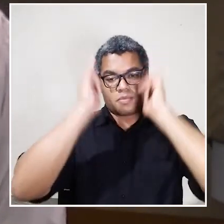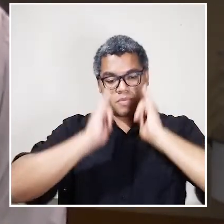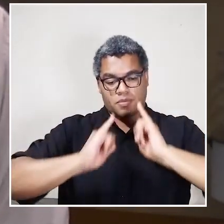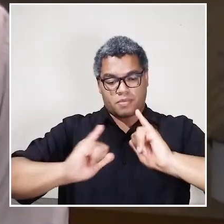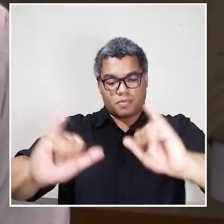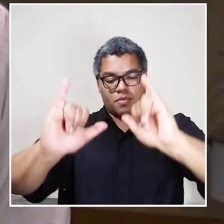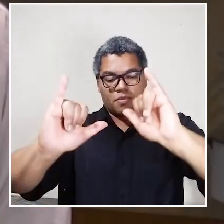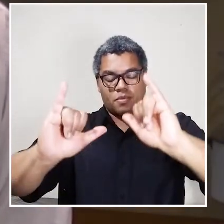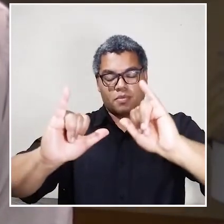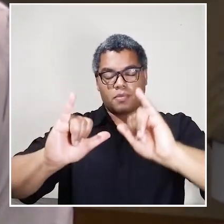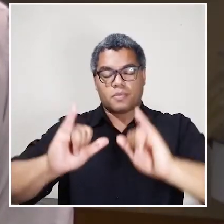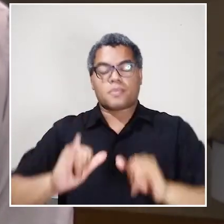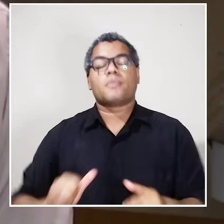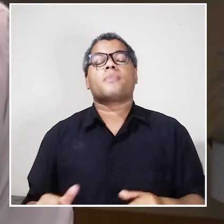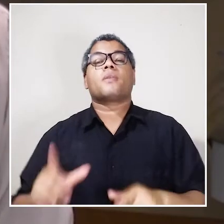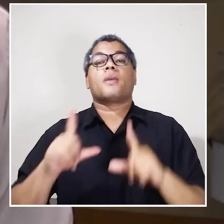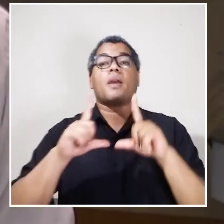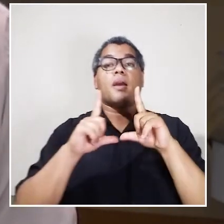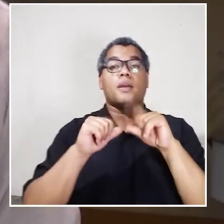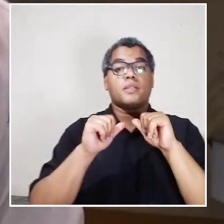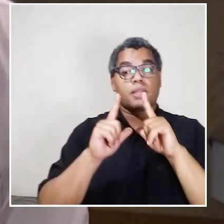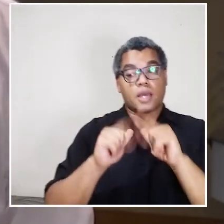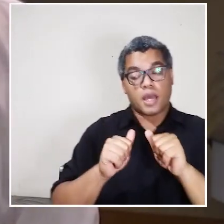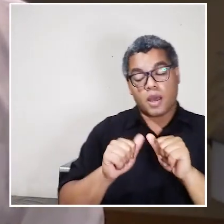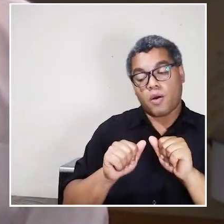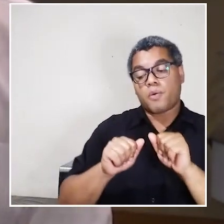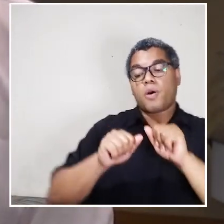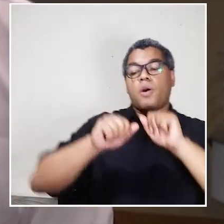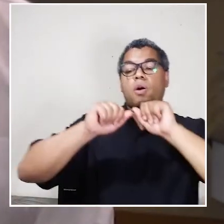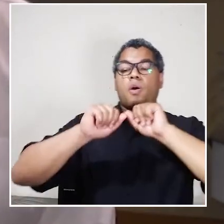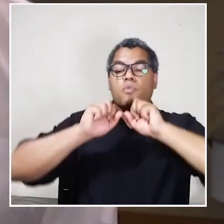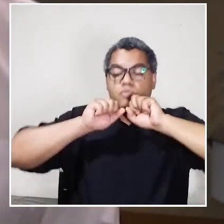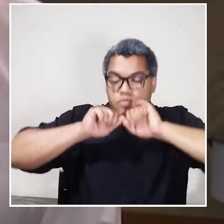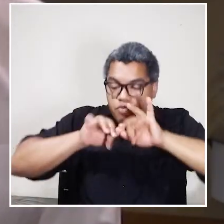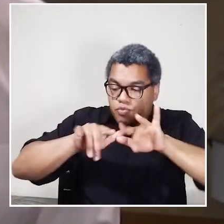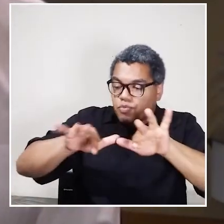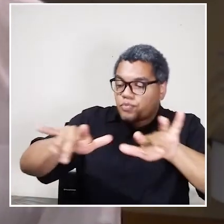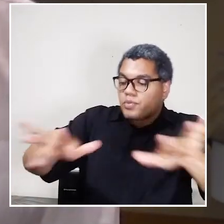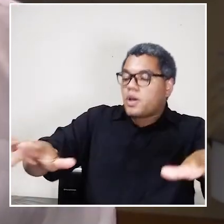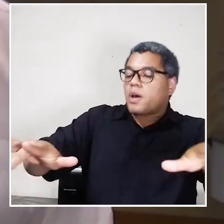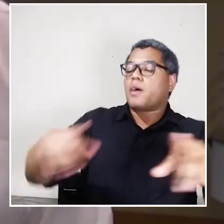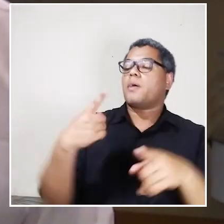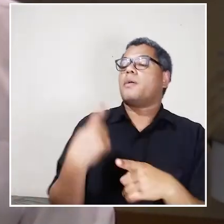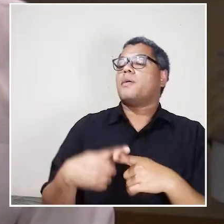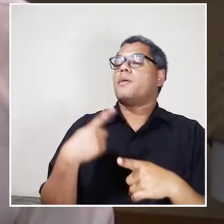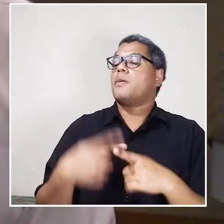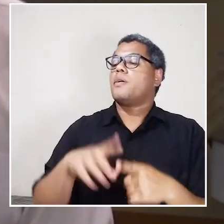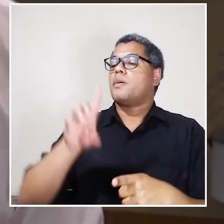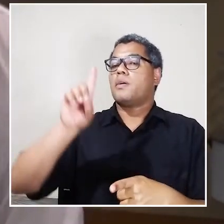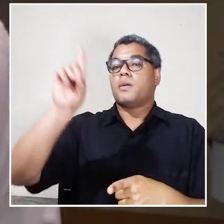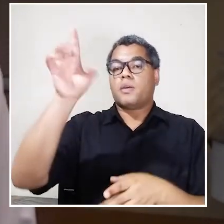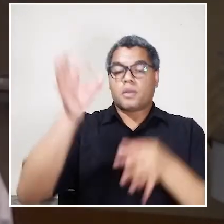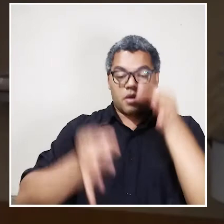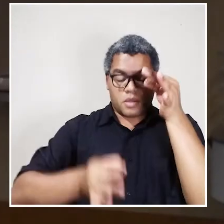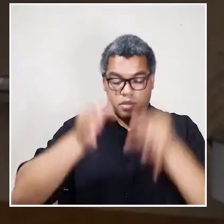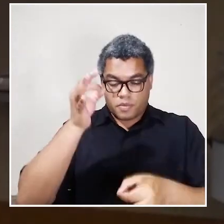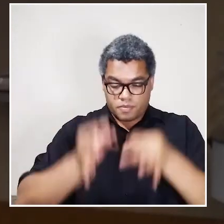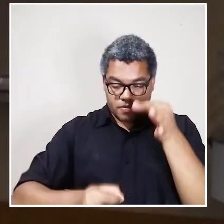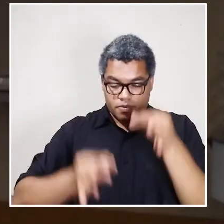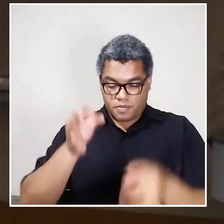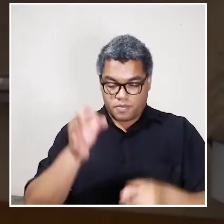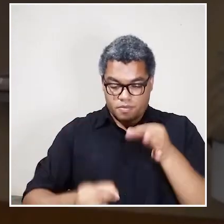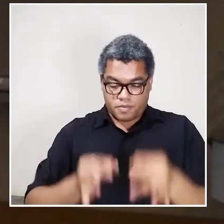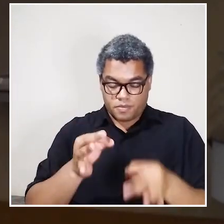Israel foi disperso como juízo de Deus. Foi levado da terra ali da Palestina para